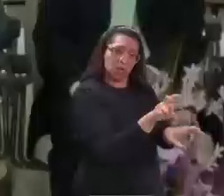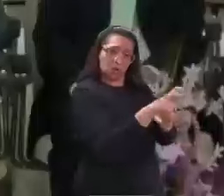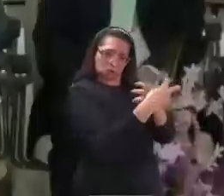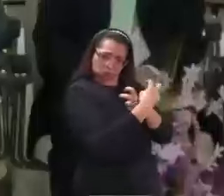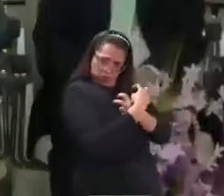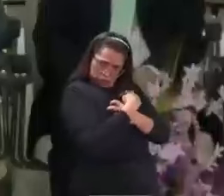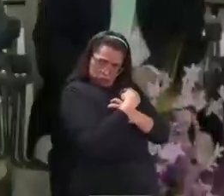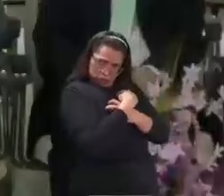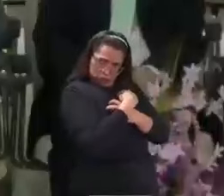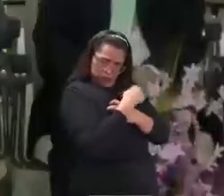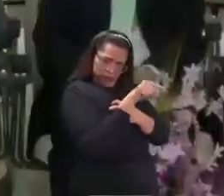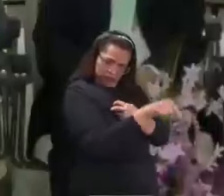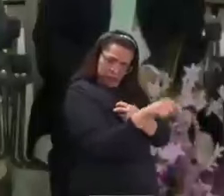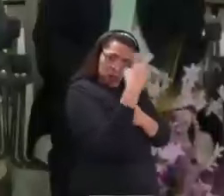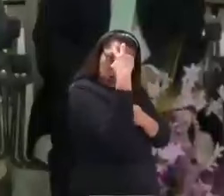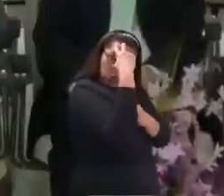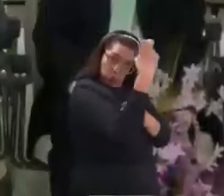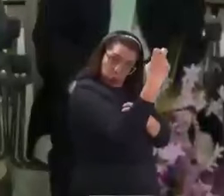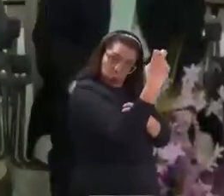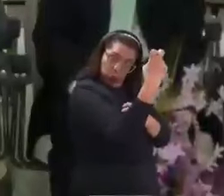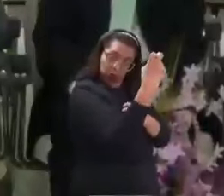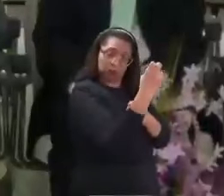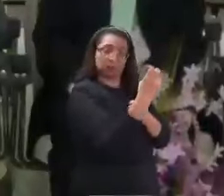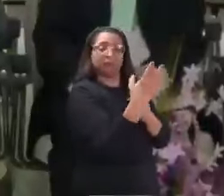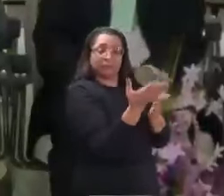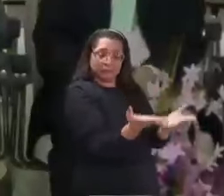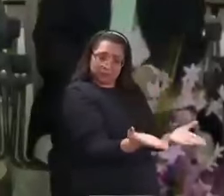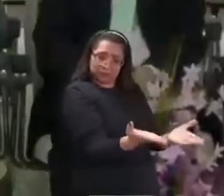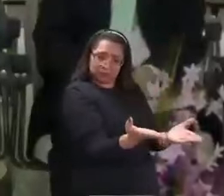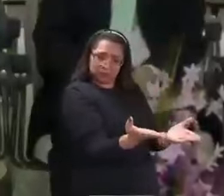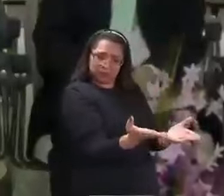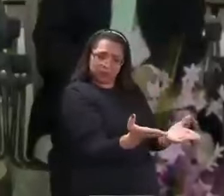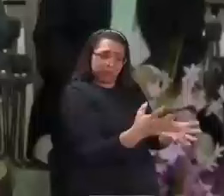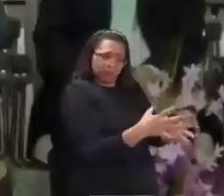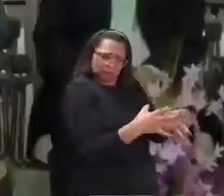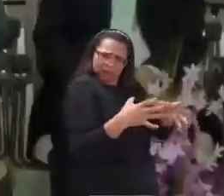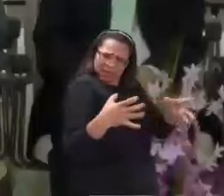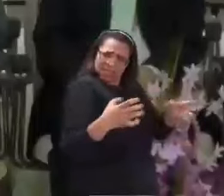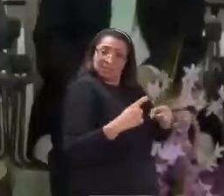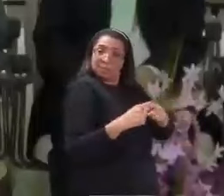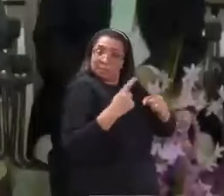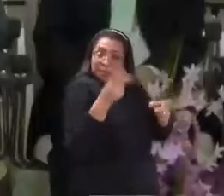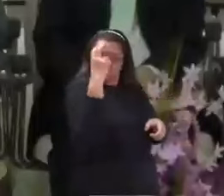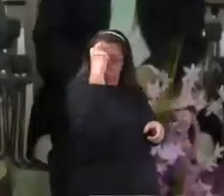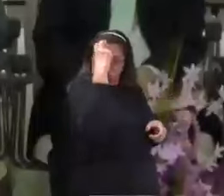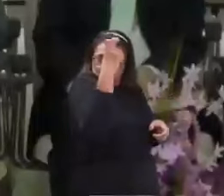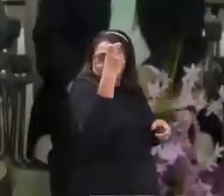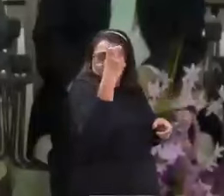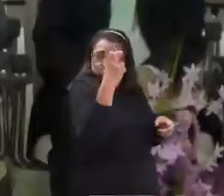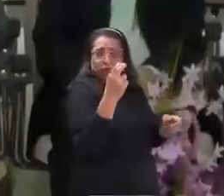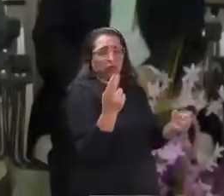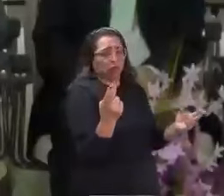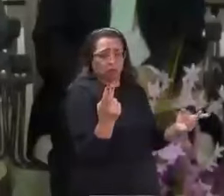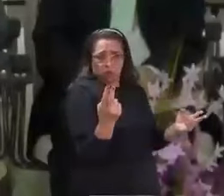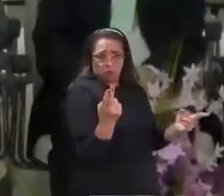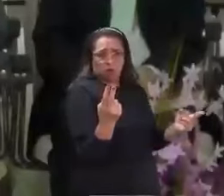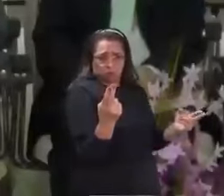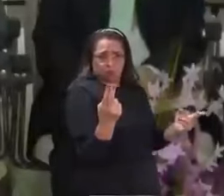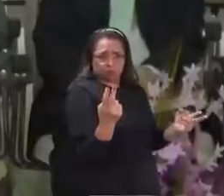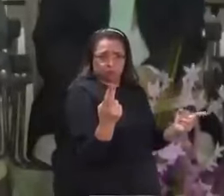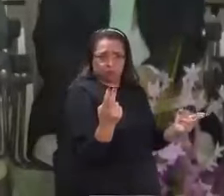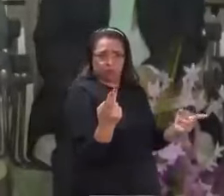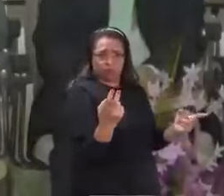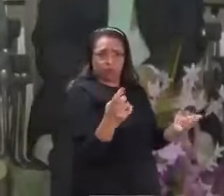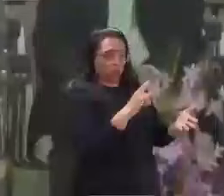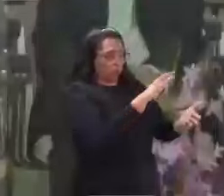crescendo crescendo e pmem Salv engan o capítulo 1 do Êxodo Versículo 8 salve engano de se a o diz o